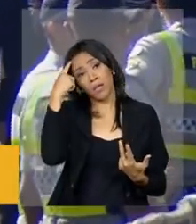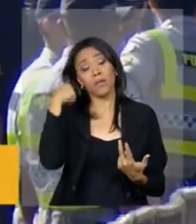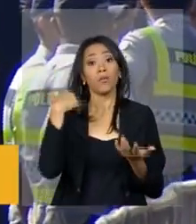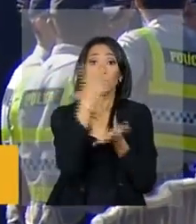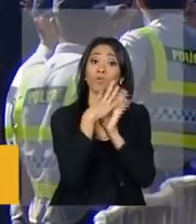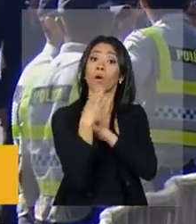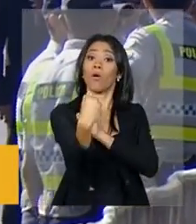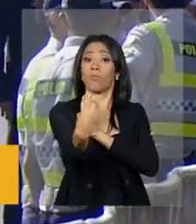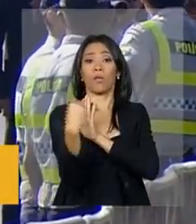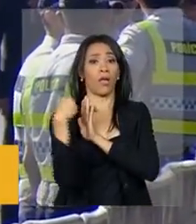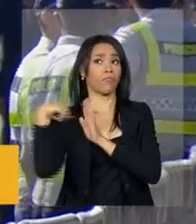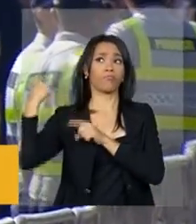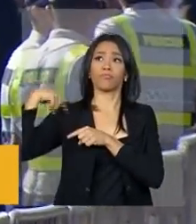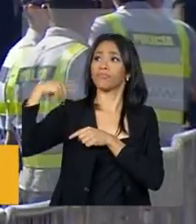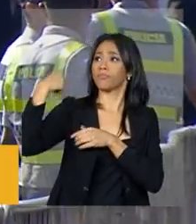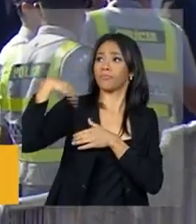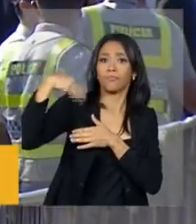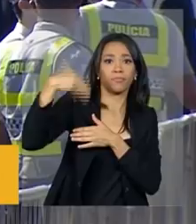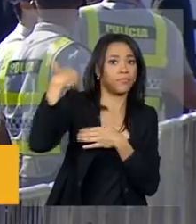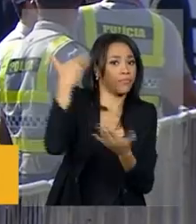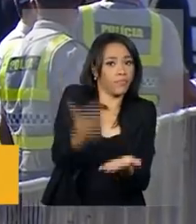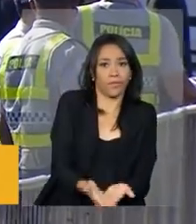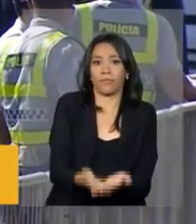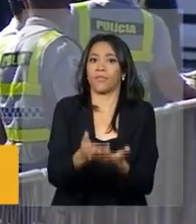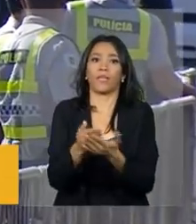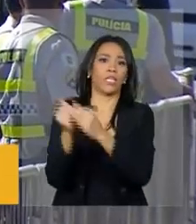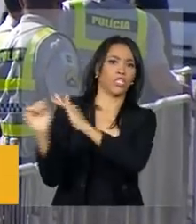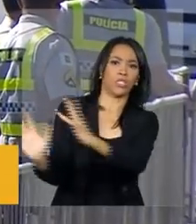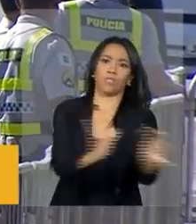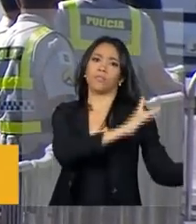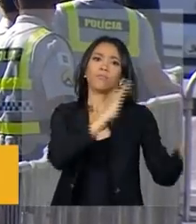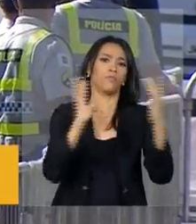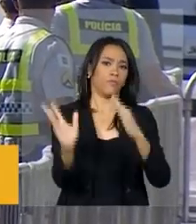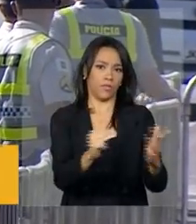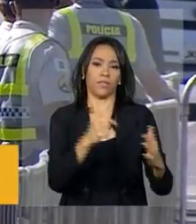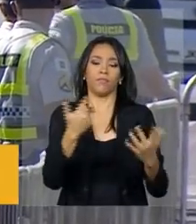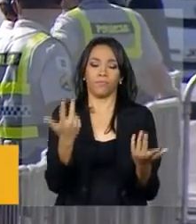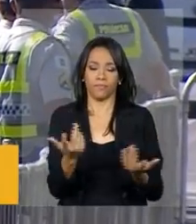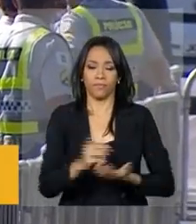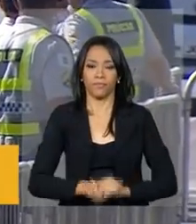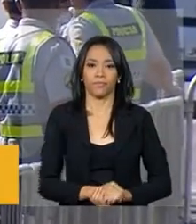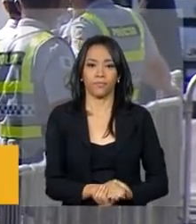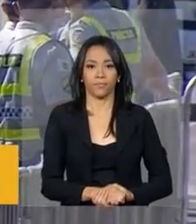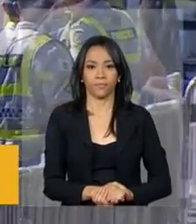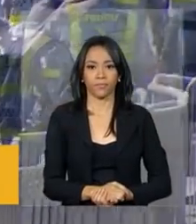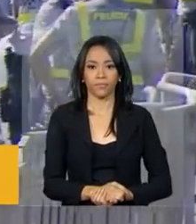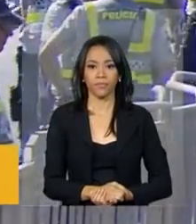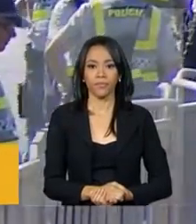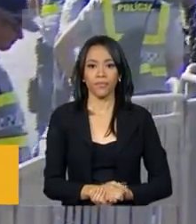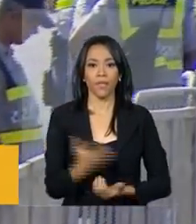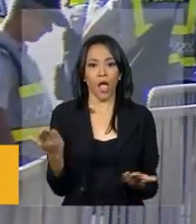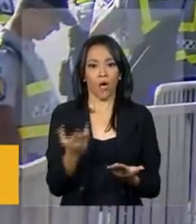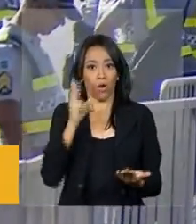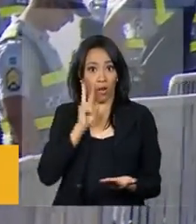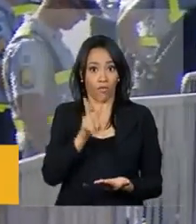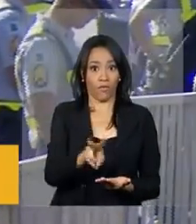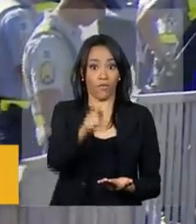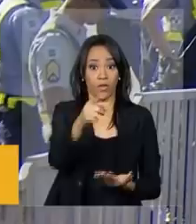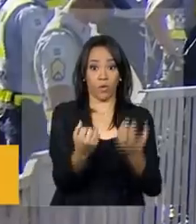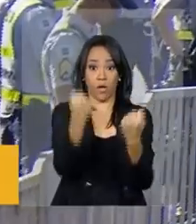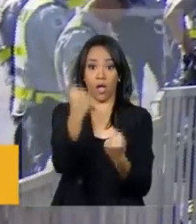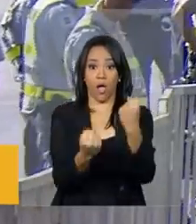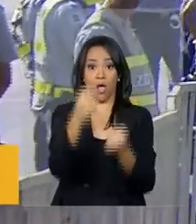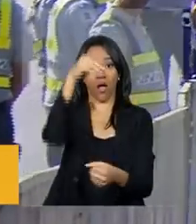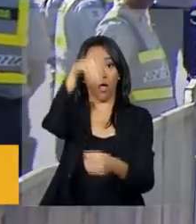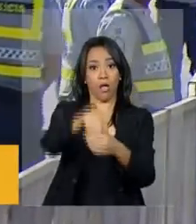cerimonial em todas as atividades de desfiles, guarda de honra, essa revista da tropa. Nós vemos ali então o carro com o